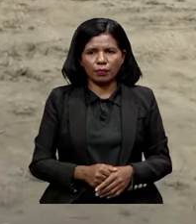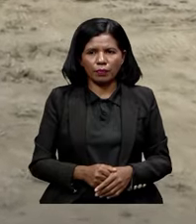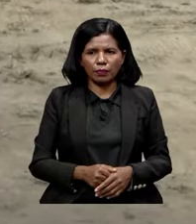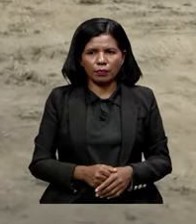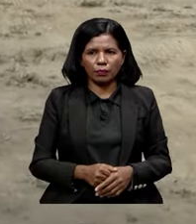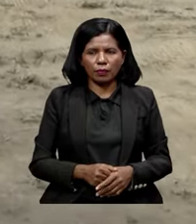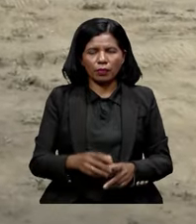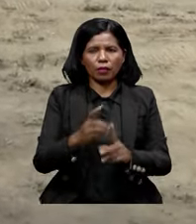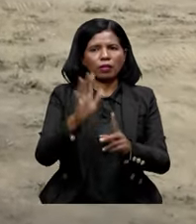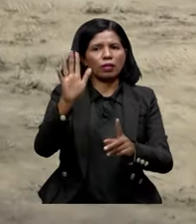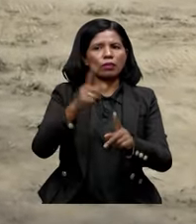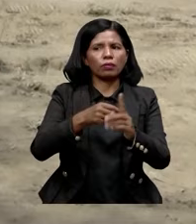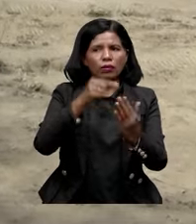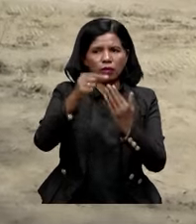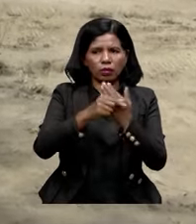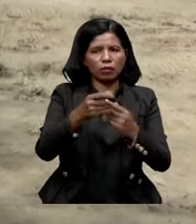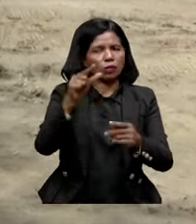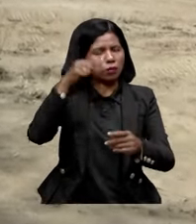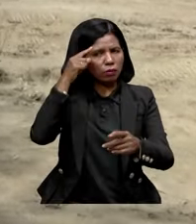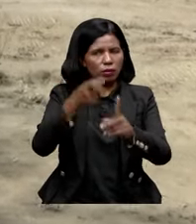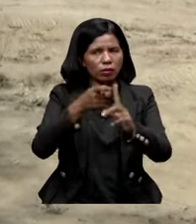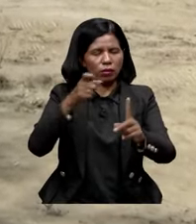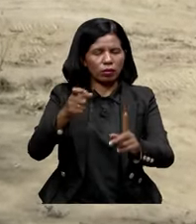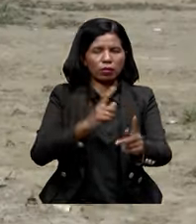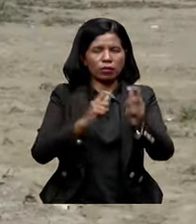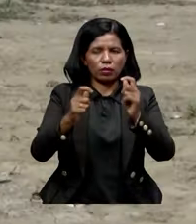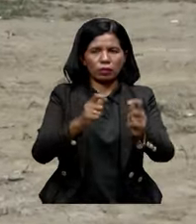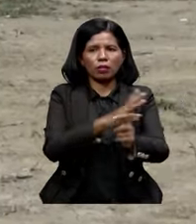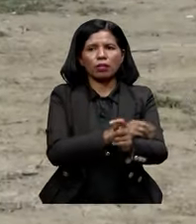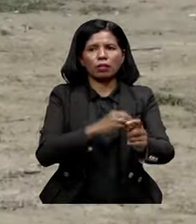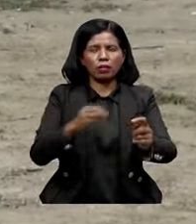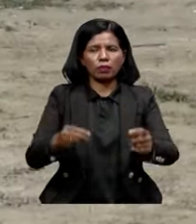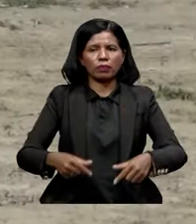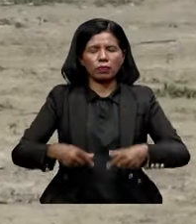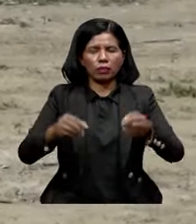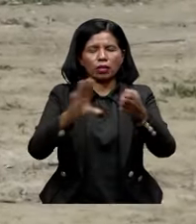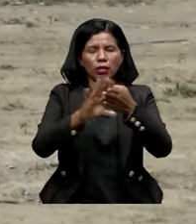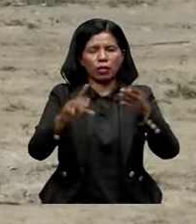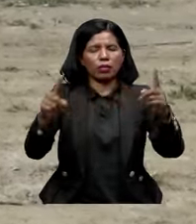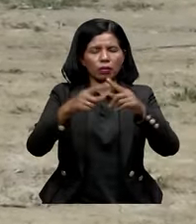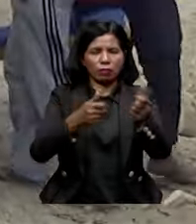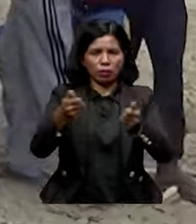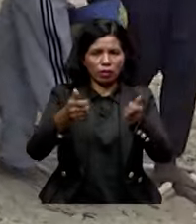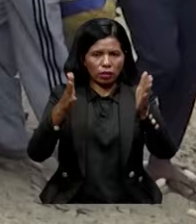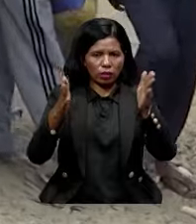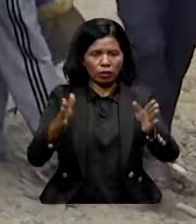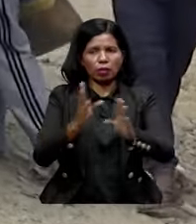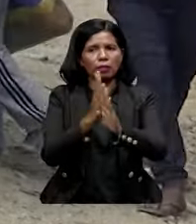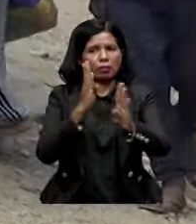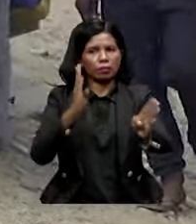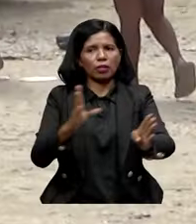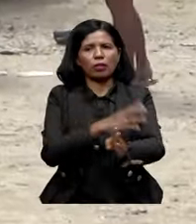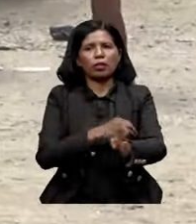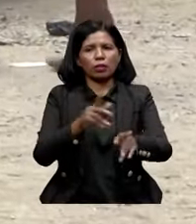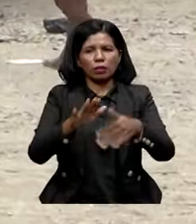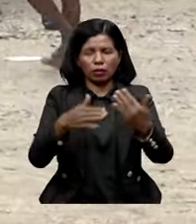E lorong 5 bulan Agosto ne governo liu se direção nasional transporte terrestre distribuiu na carta ba motorista bis microlet no angula